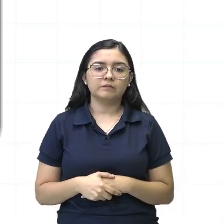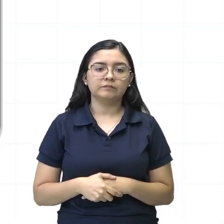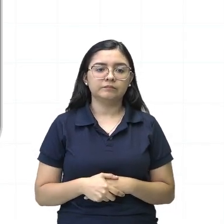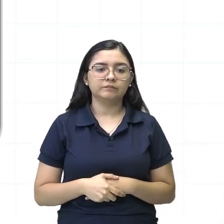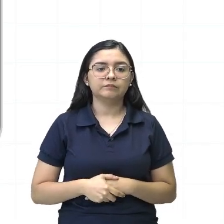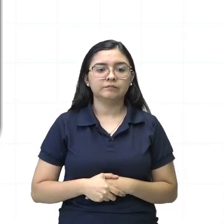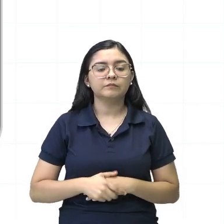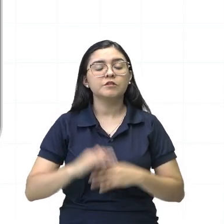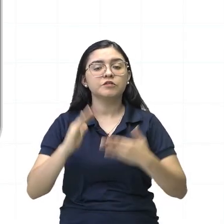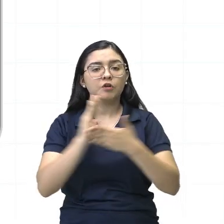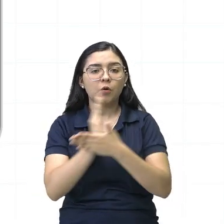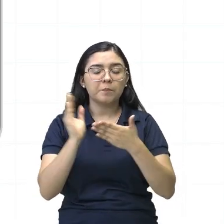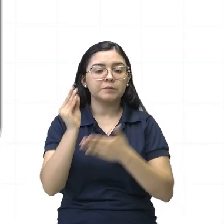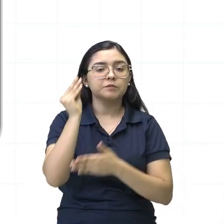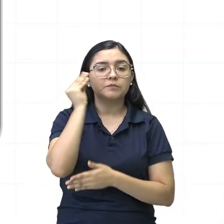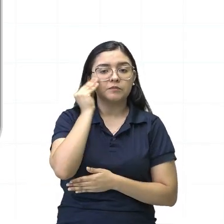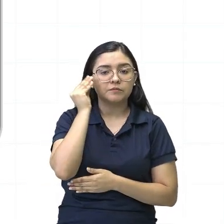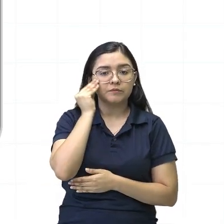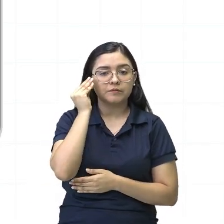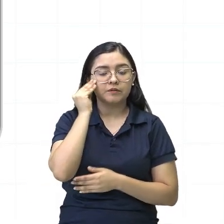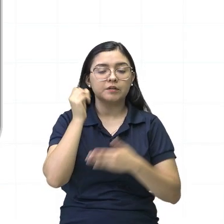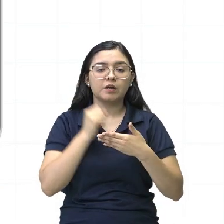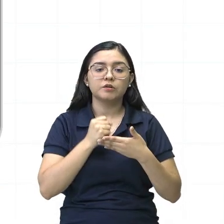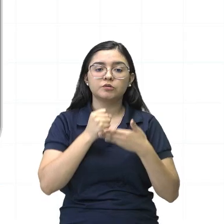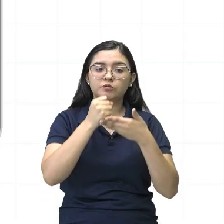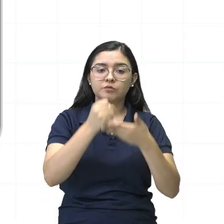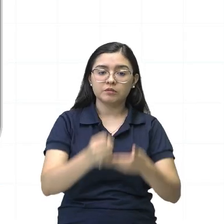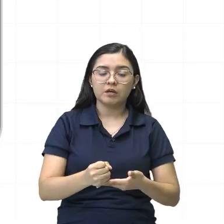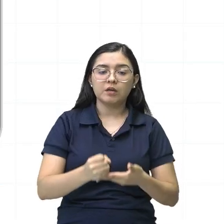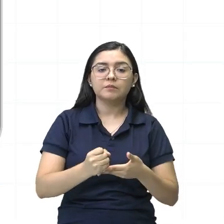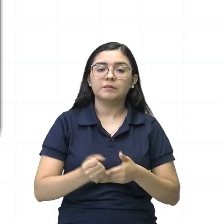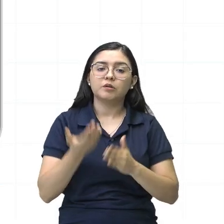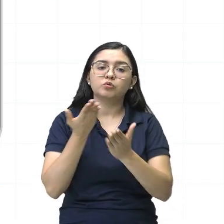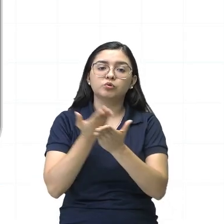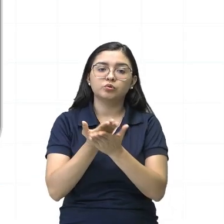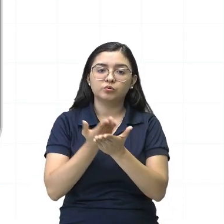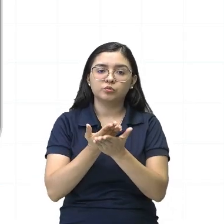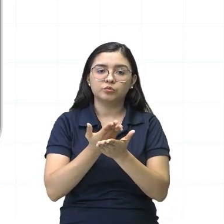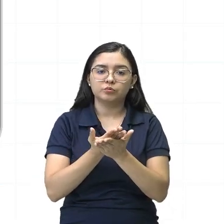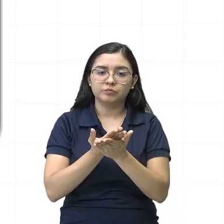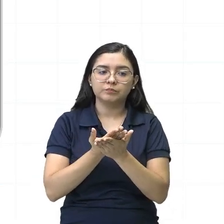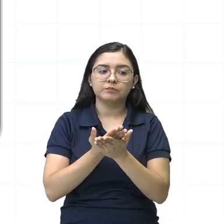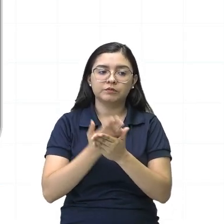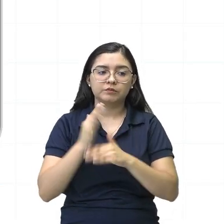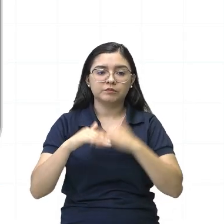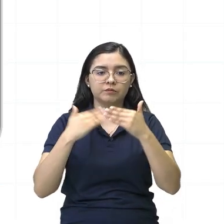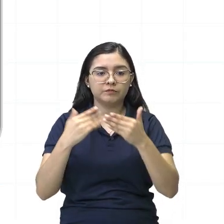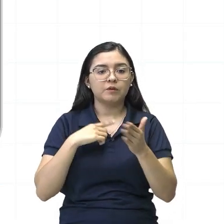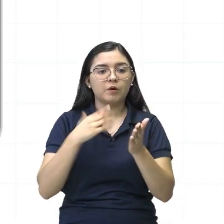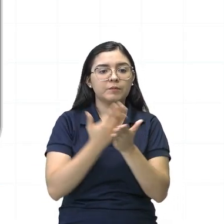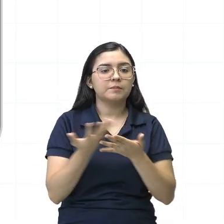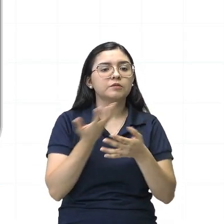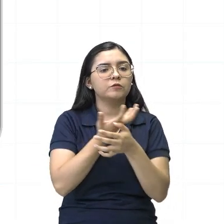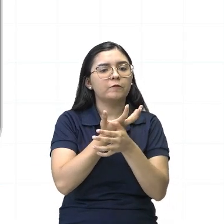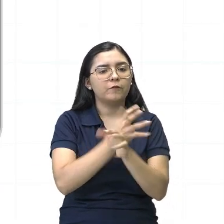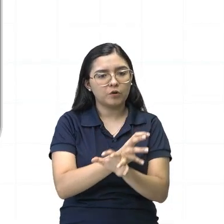de pequenas observações que contribuíram para o estudo da evolução, a começar aí pelos